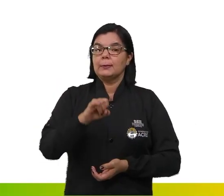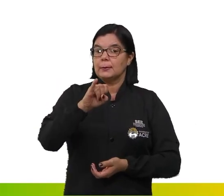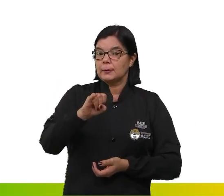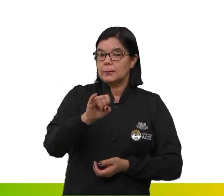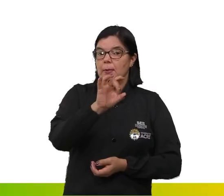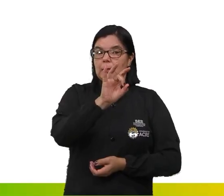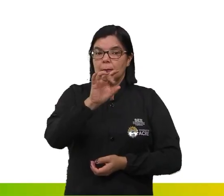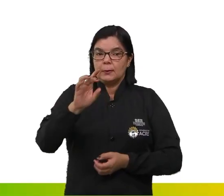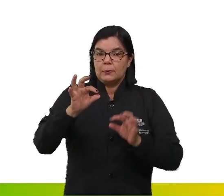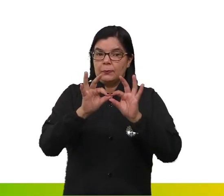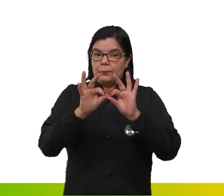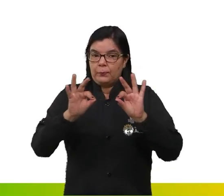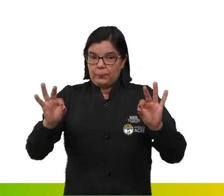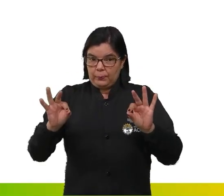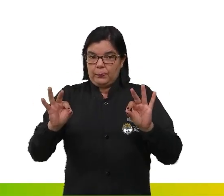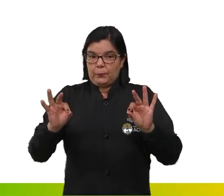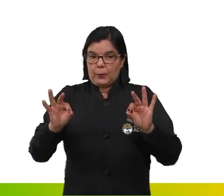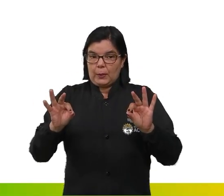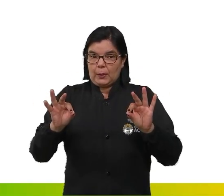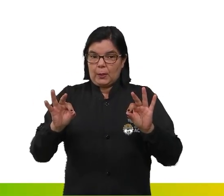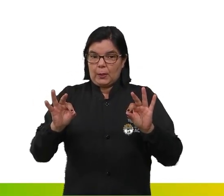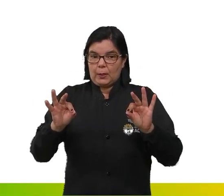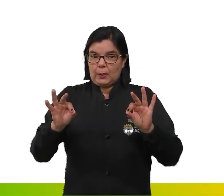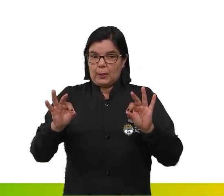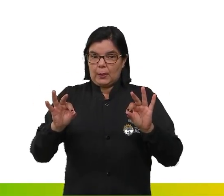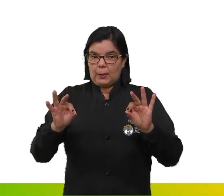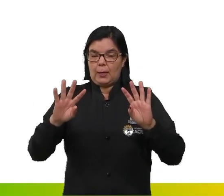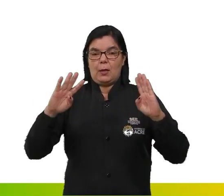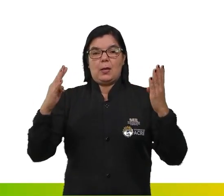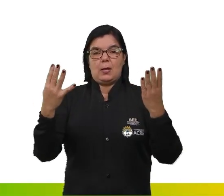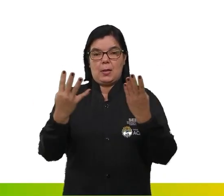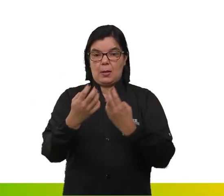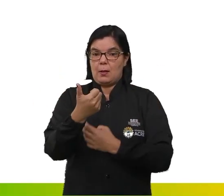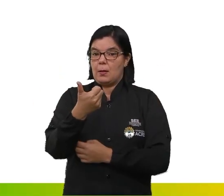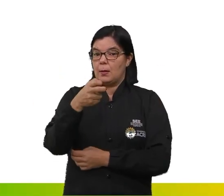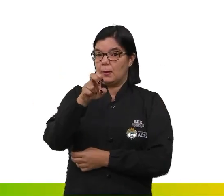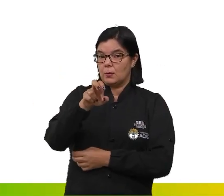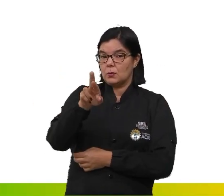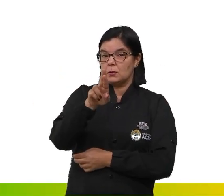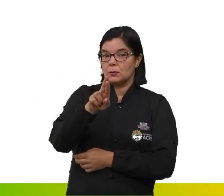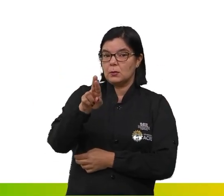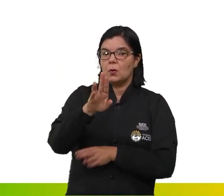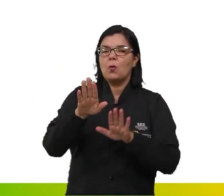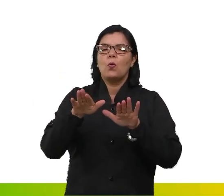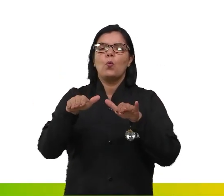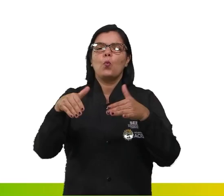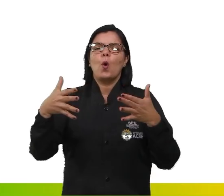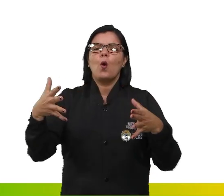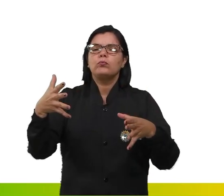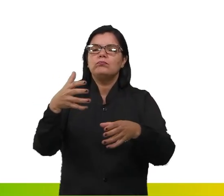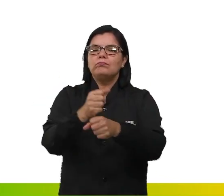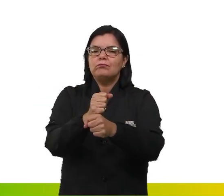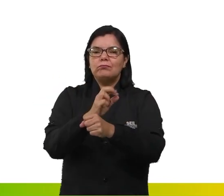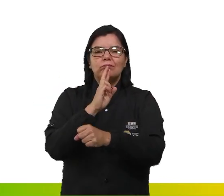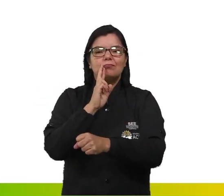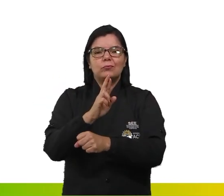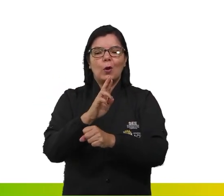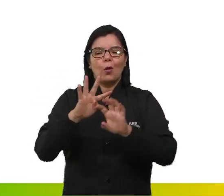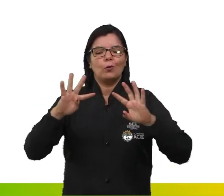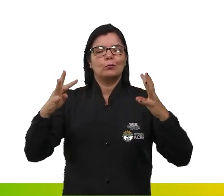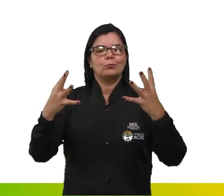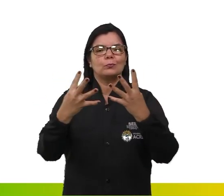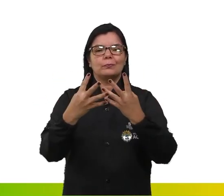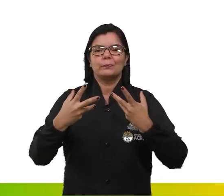Se cada metro de cerca custa R$15, qual será o custo total para cercar a